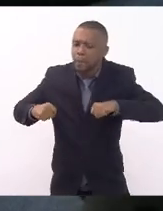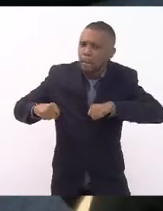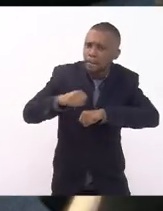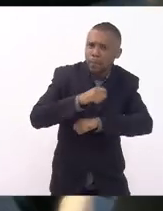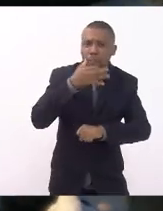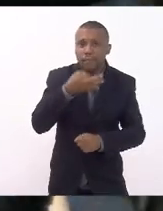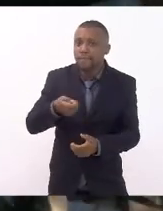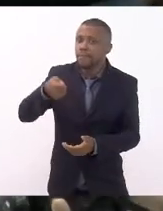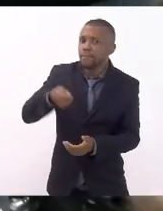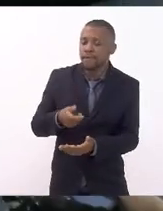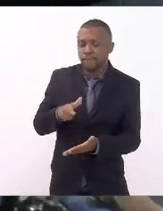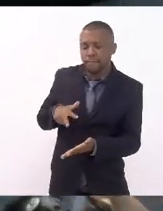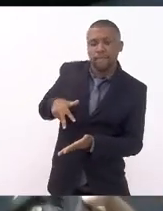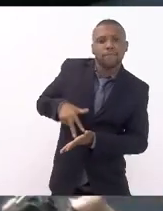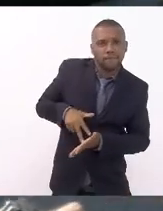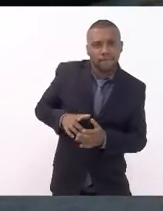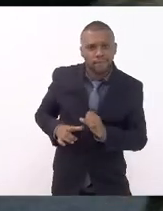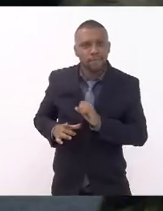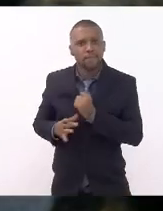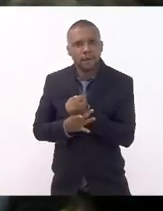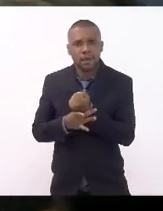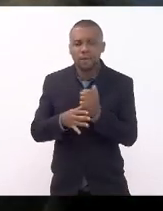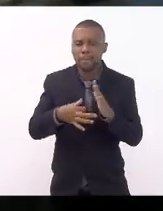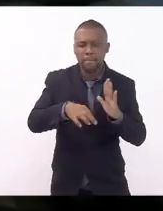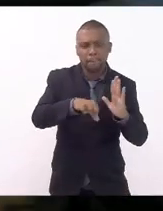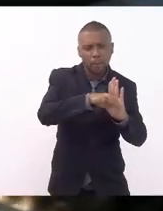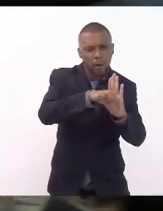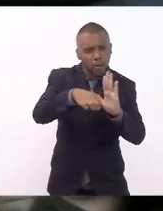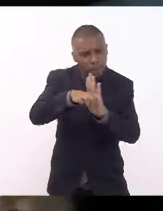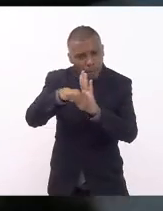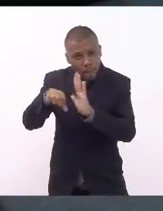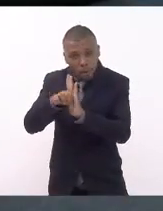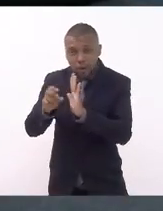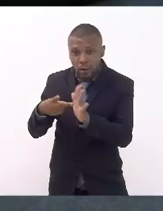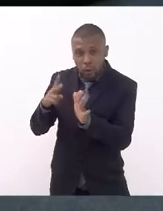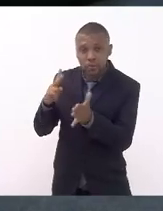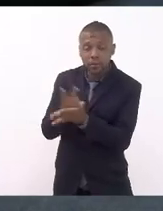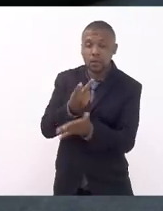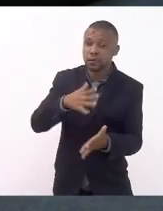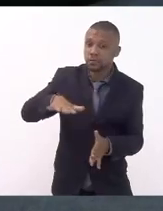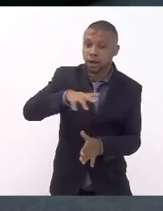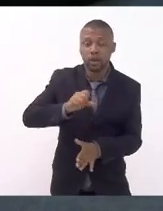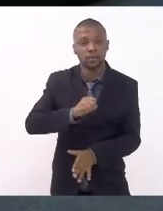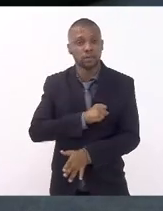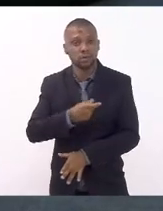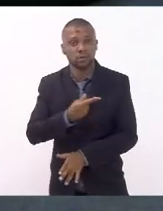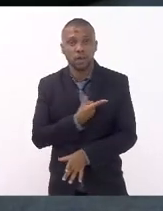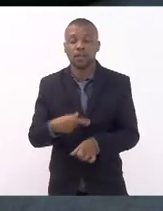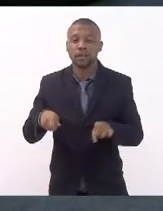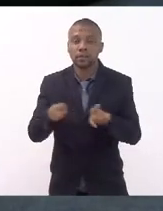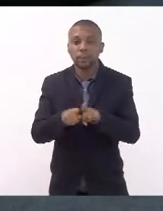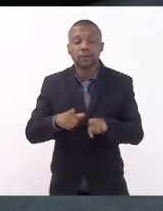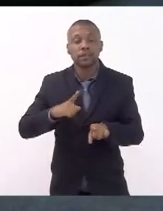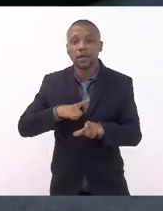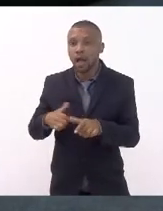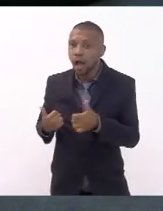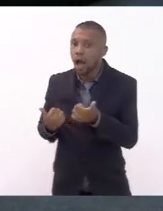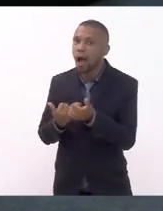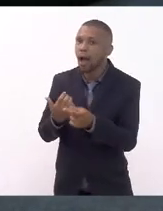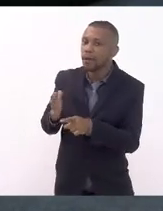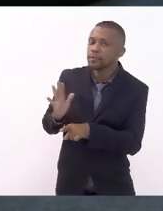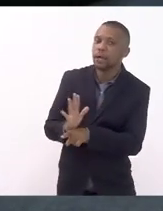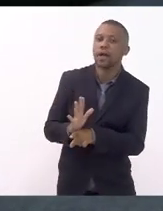firme, né, todos os crimes naquela região de São Gonçalo ali, inclusive tem auxiliado na diminuição